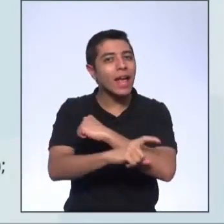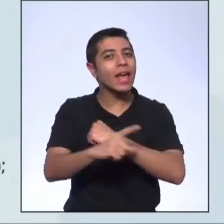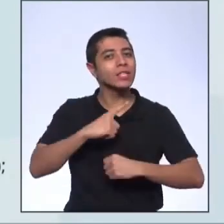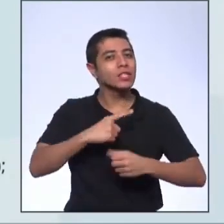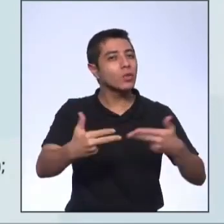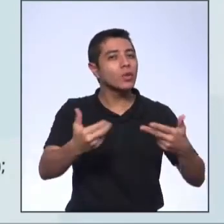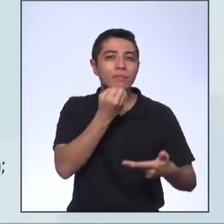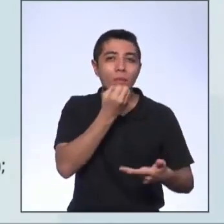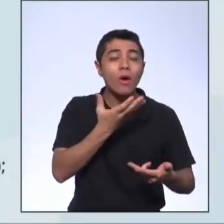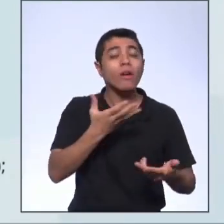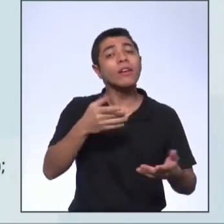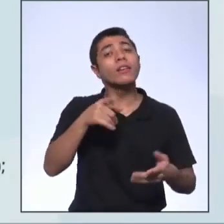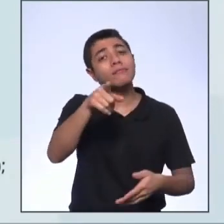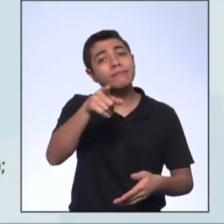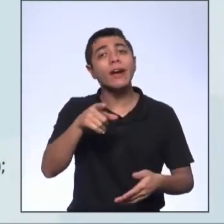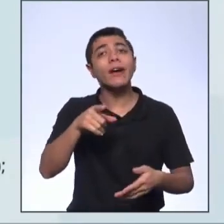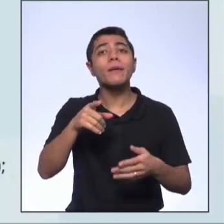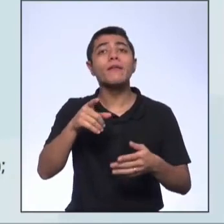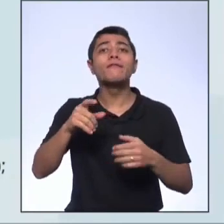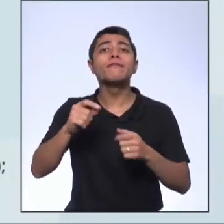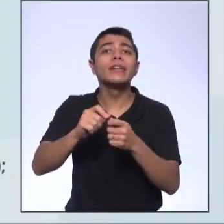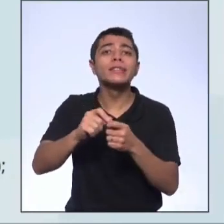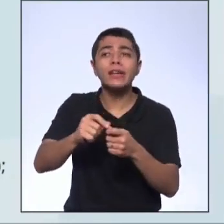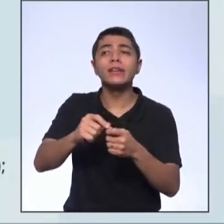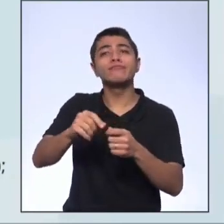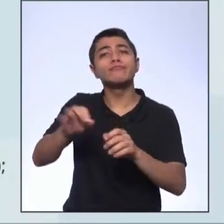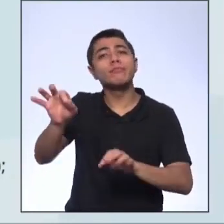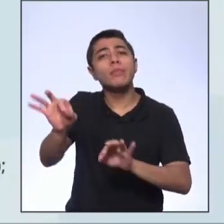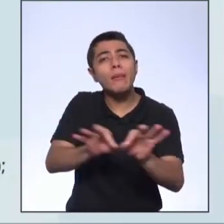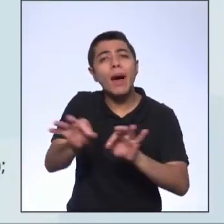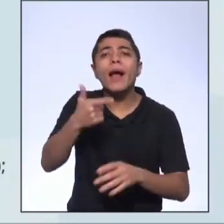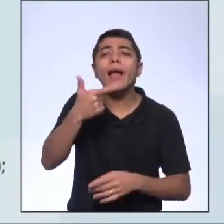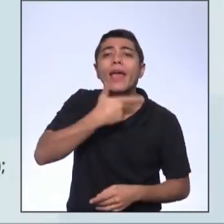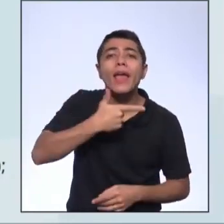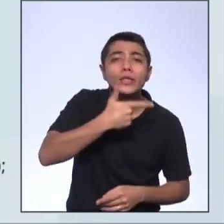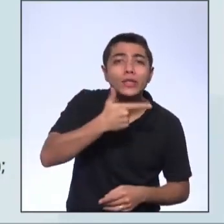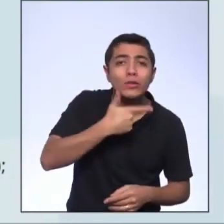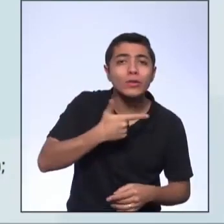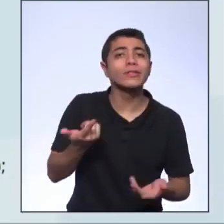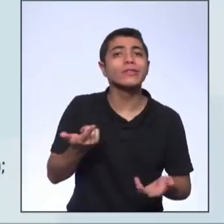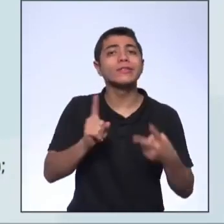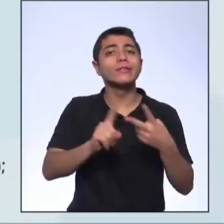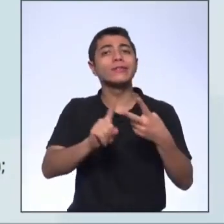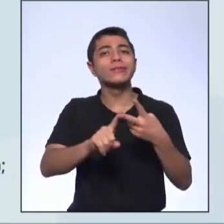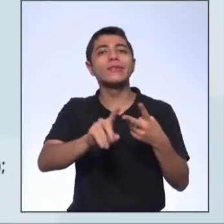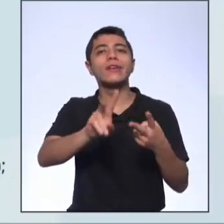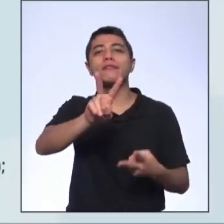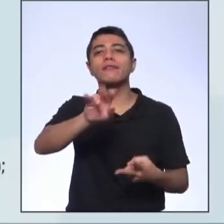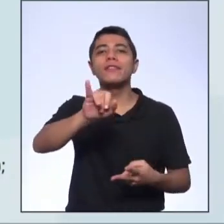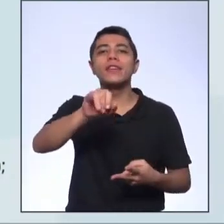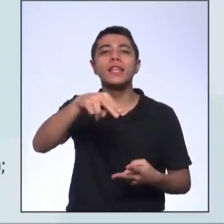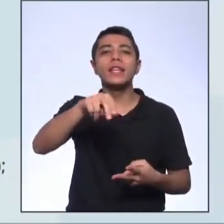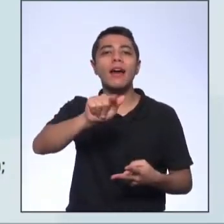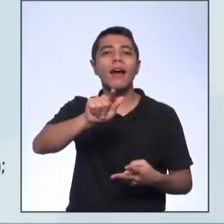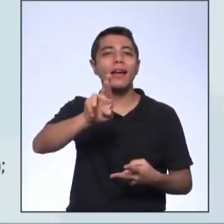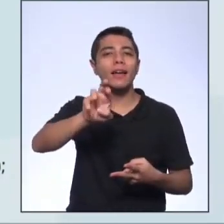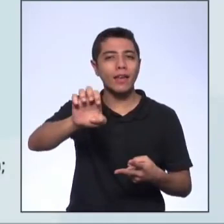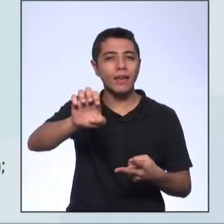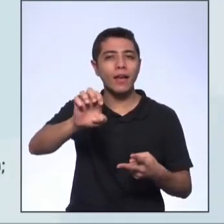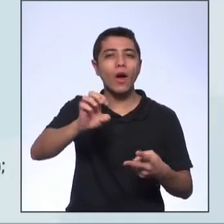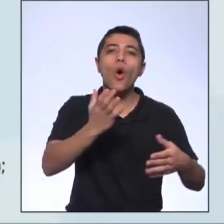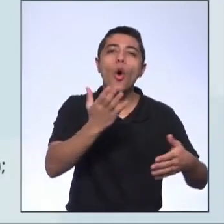de queijo, produção de vinagre, algumas comidas fermentadas, né? Então, como a gente viu, picles,